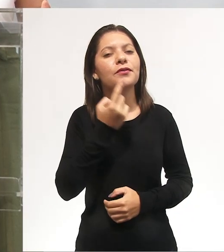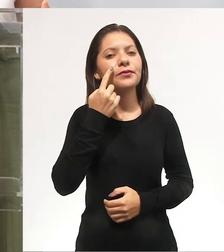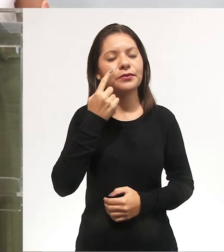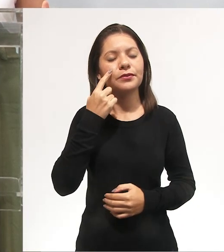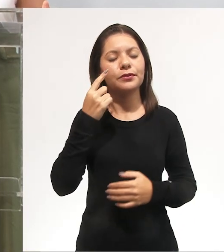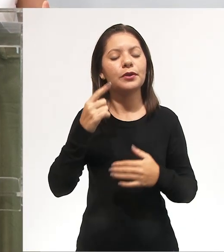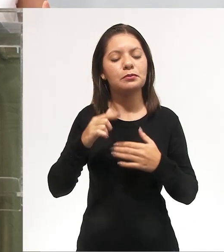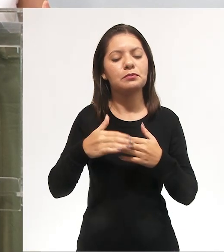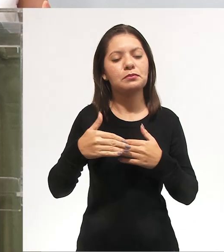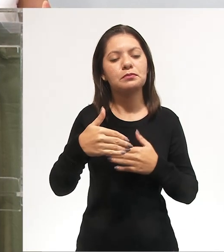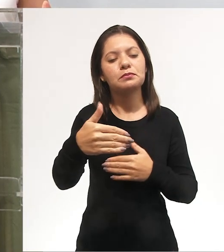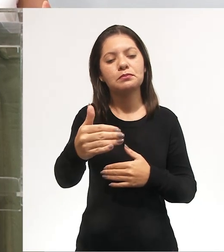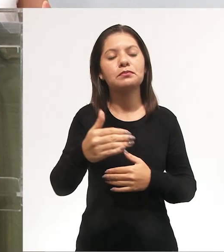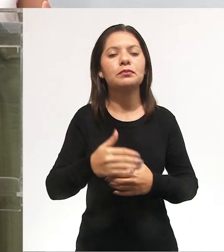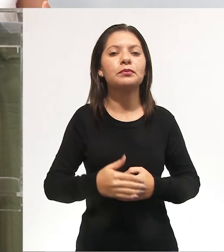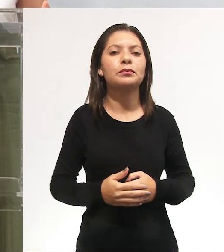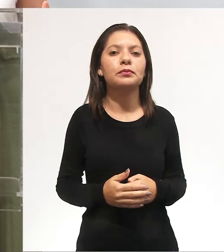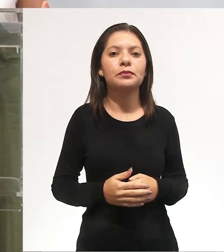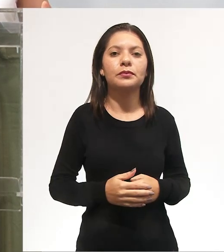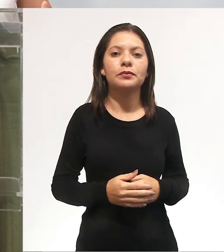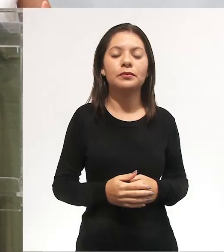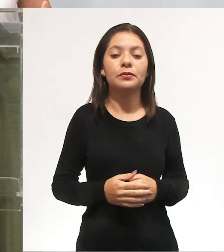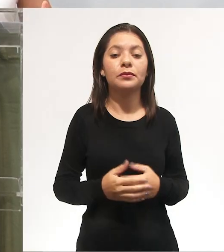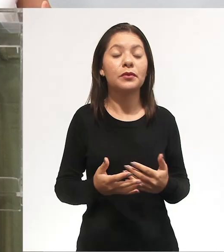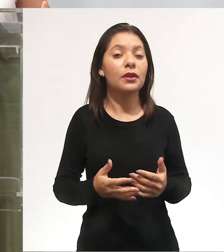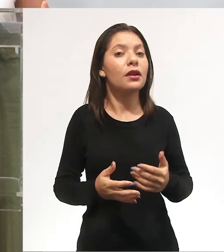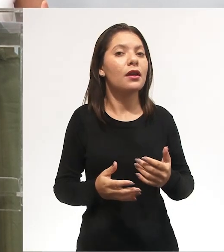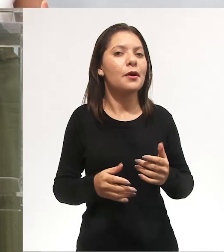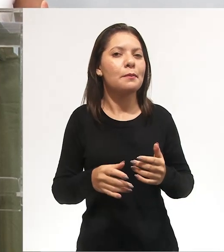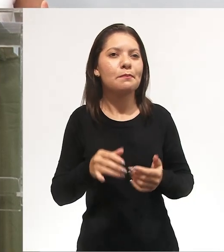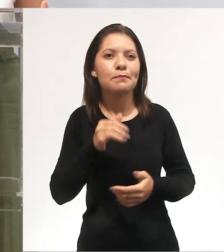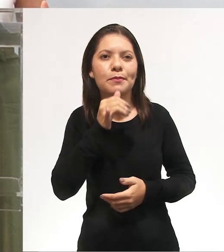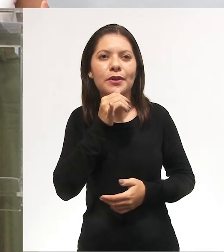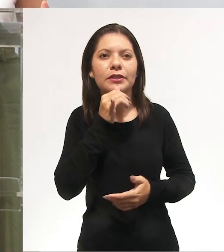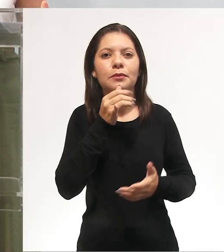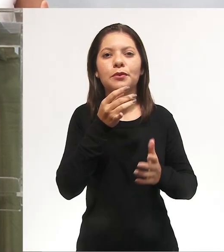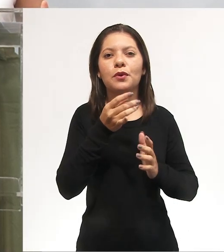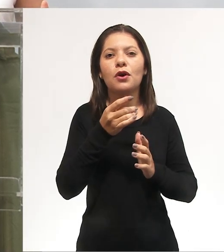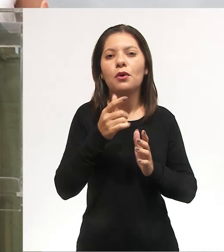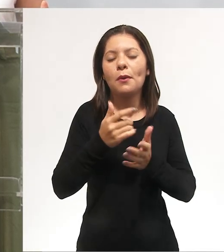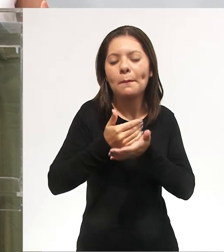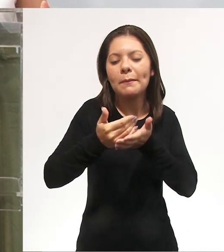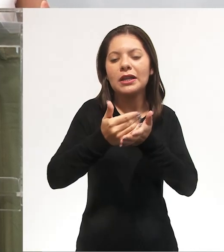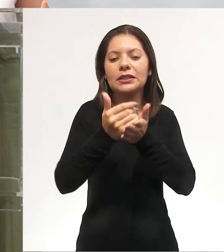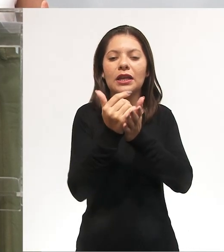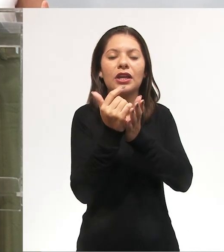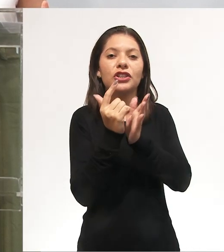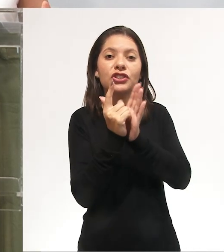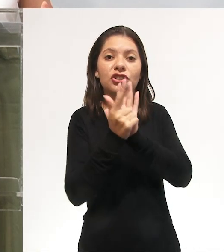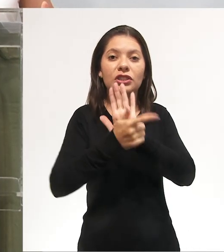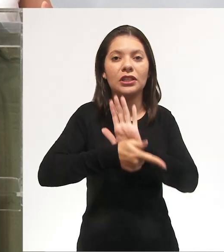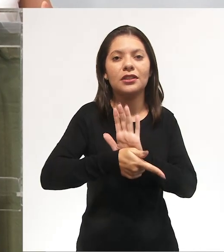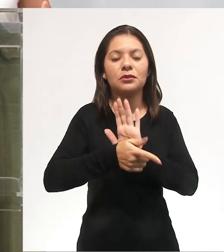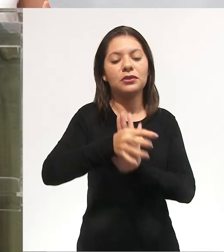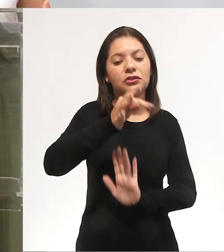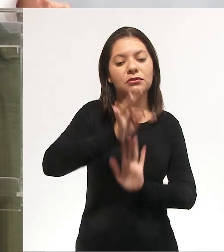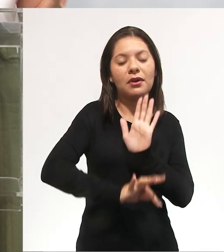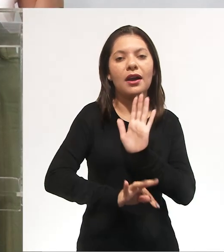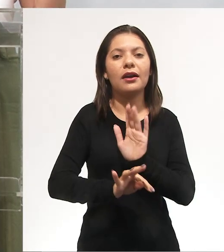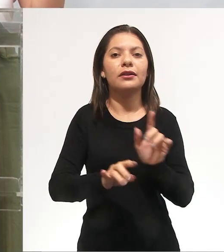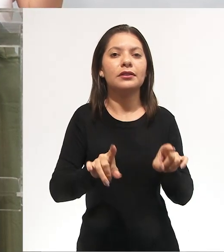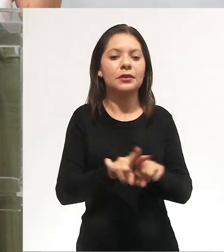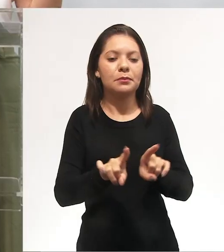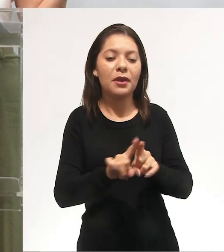plenamente nos parâmetros curriculares. Por exemplo, a adoção dos gêneros textuais, né, trazer para a sala de aula os